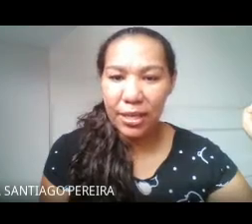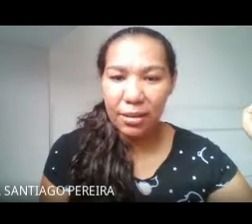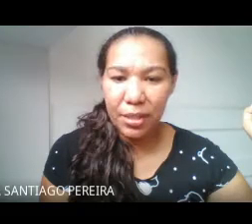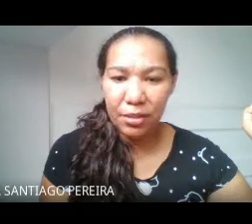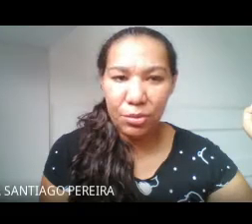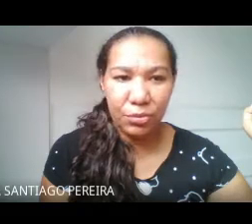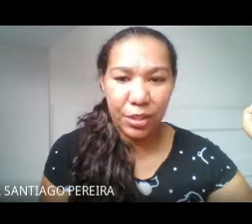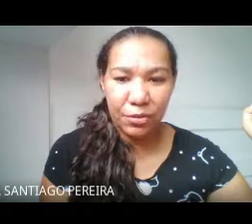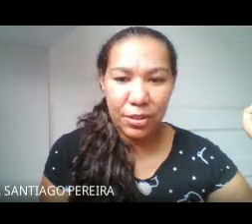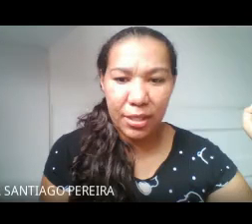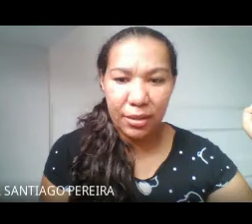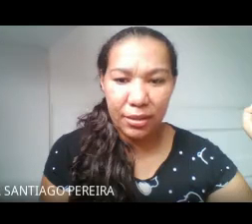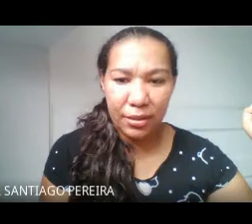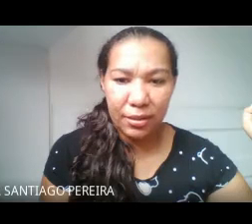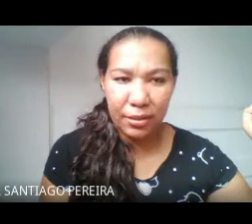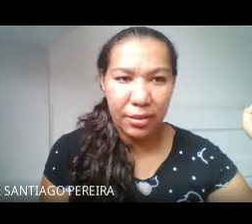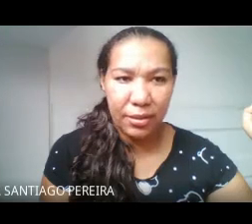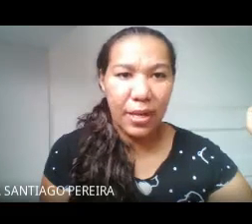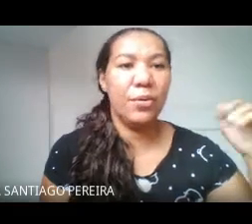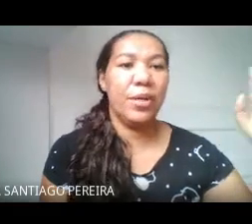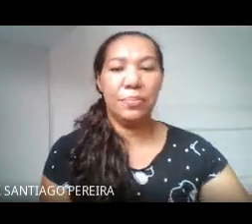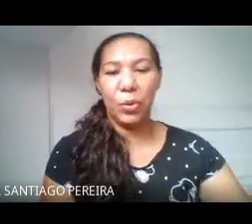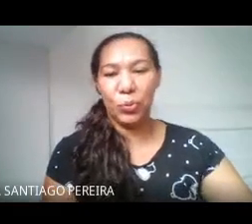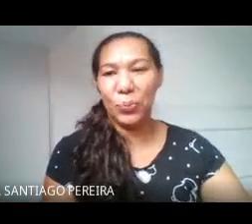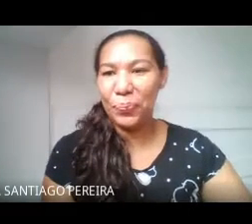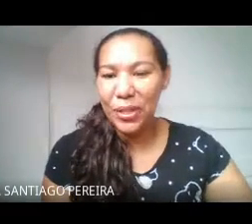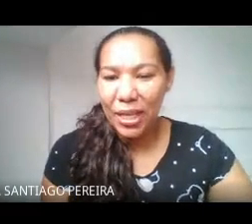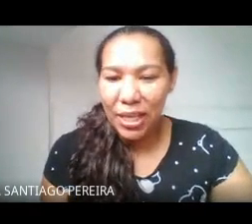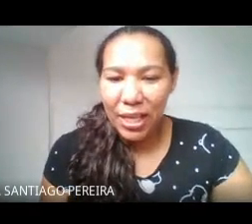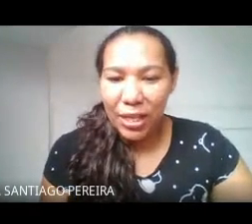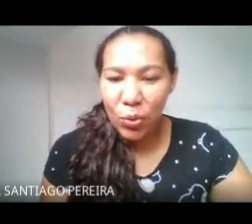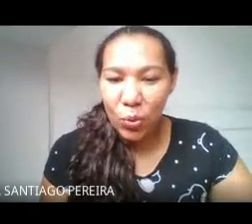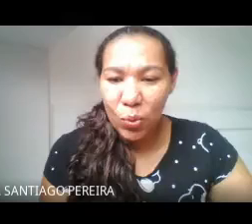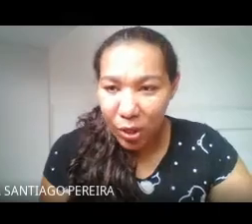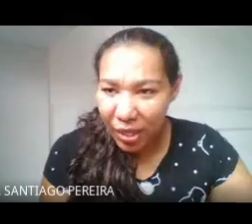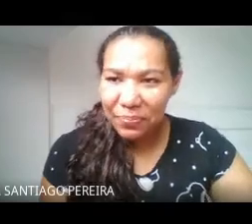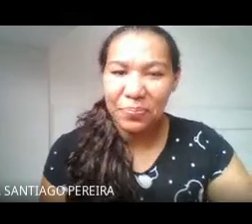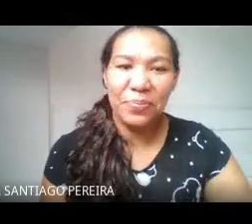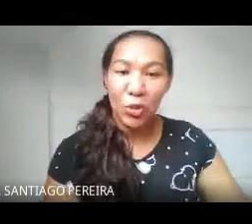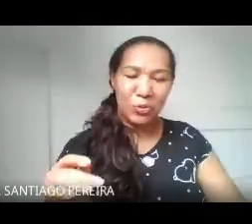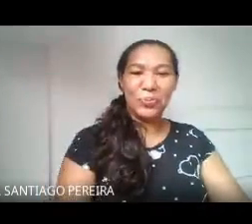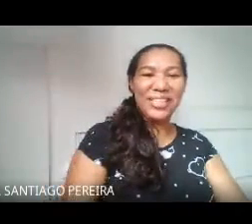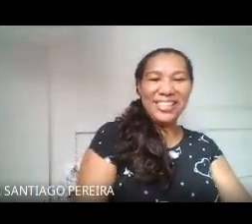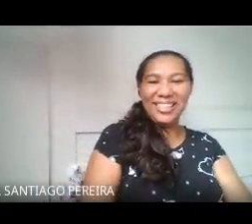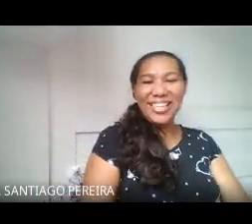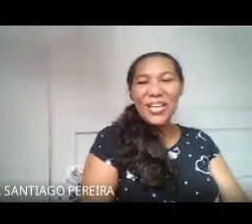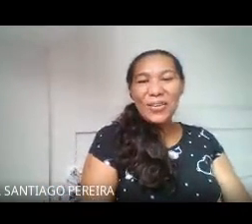Deixa eu desligar aqui a câmera de novo, que às vezes é. Agora, pronto. Good morning, de